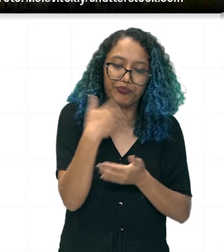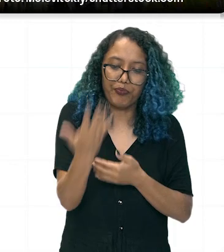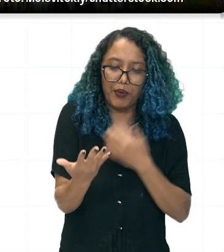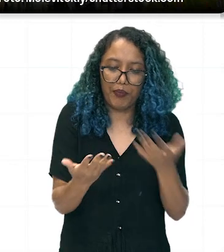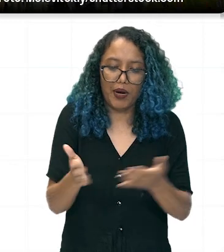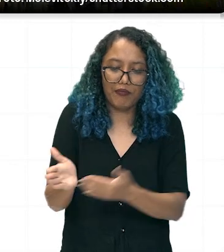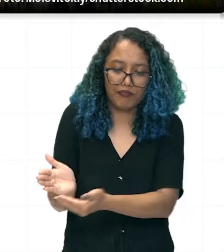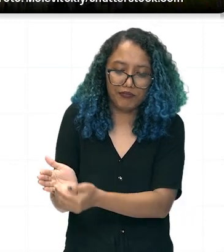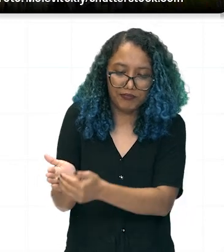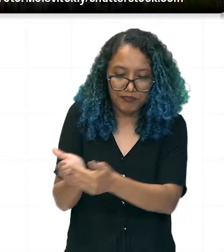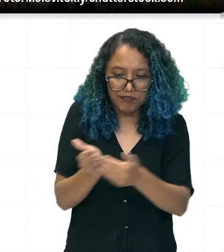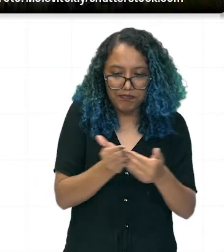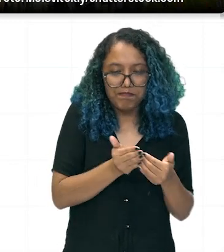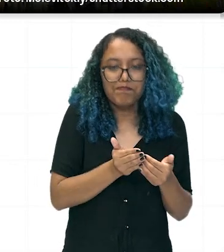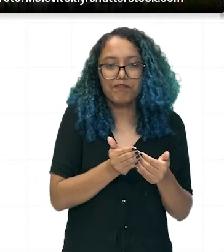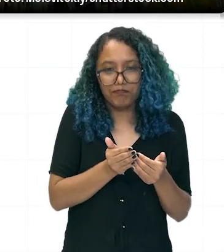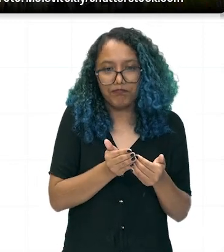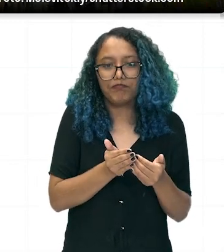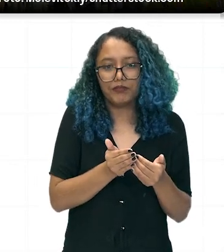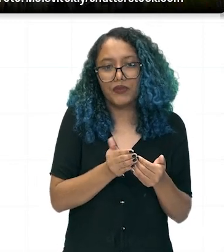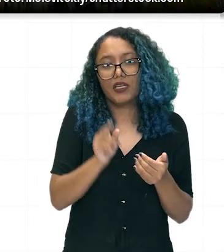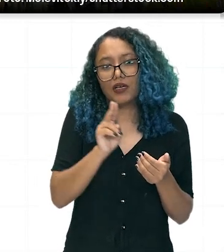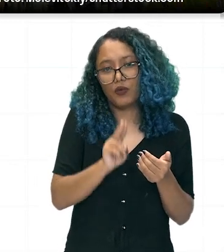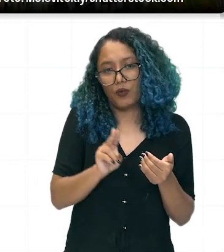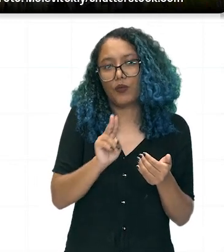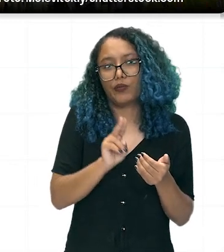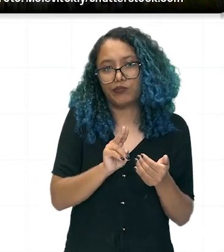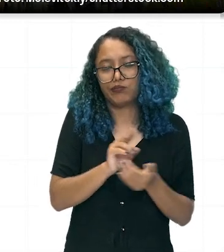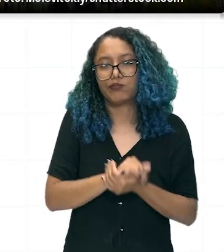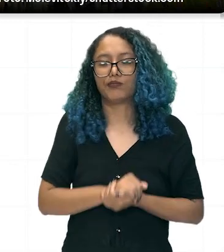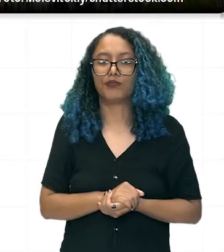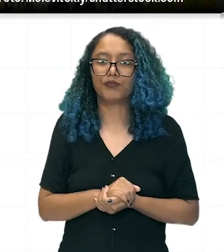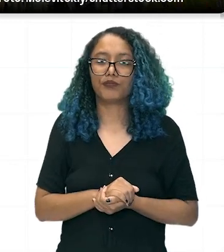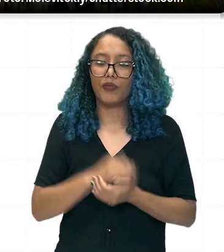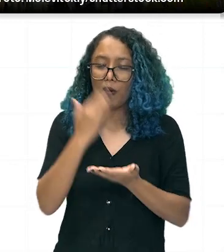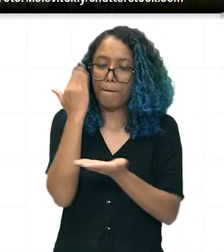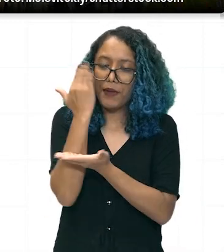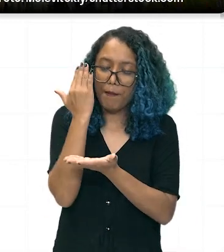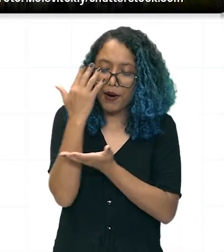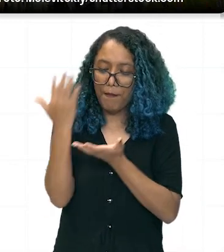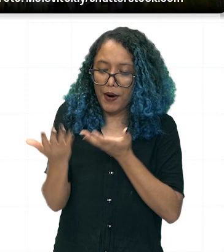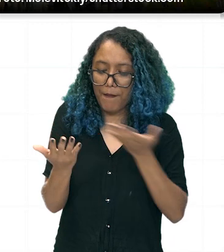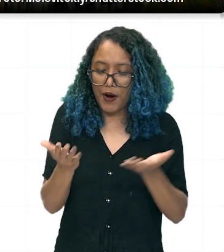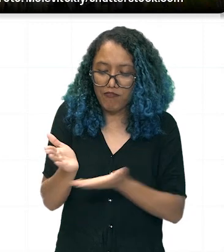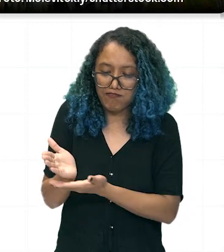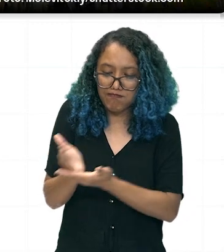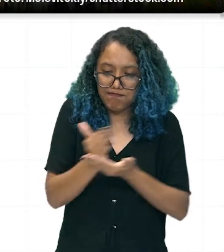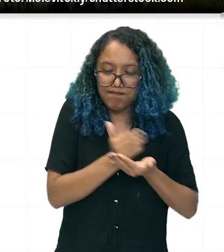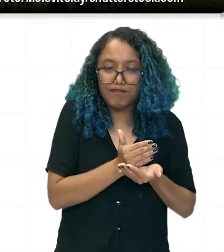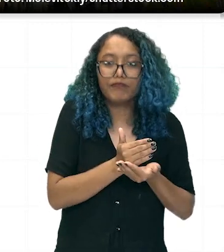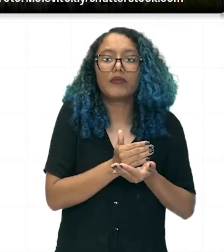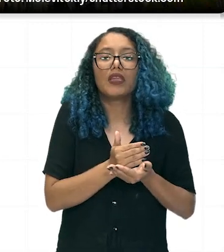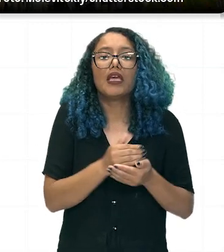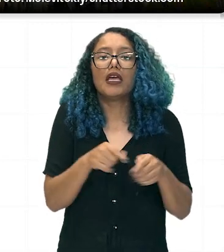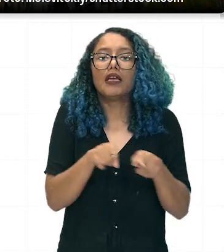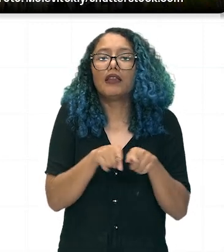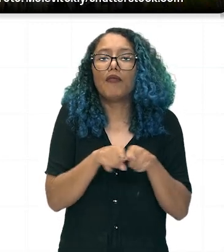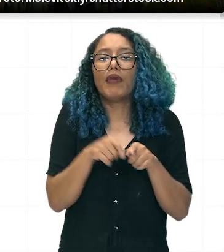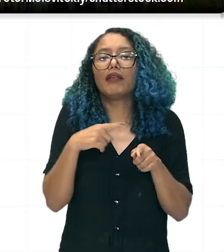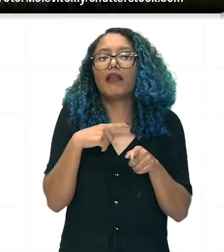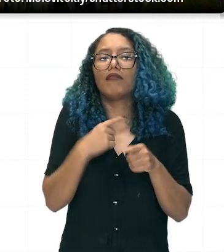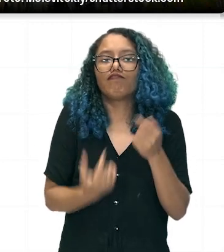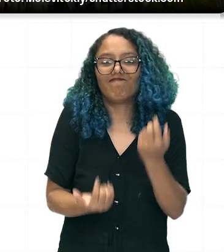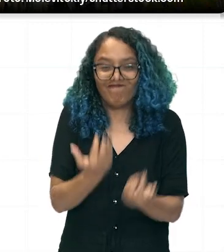será utilizada, tá bom? Então, além dessa extração vegetal, nós temos aí a realização